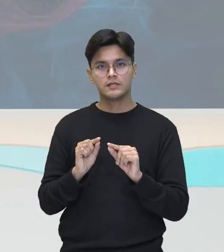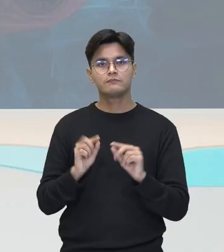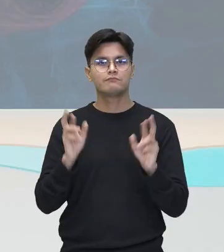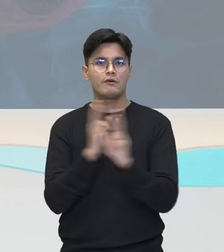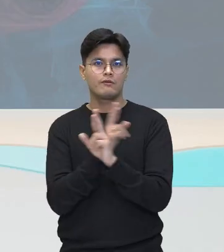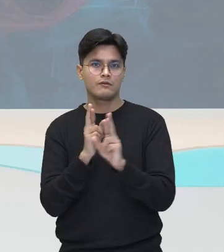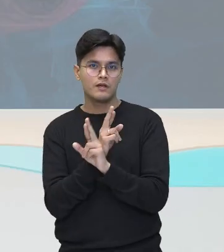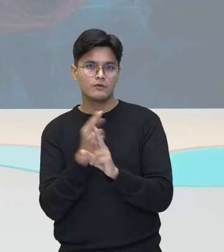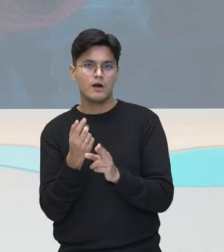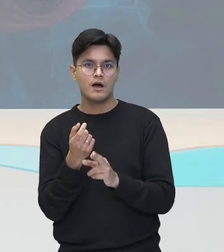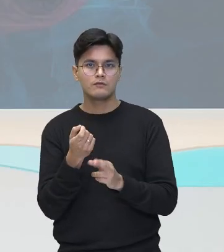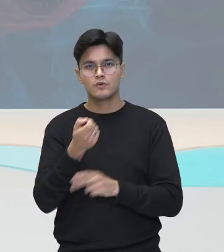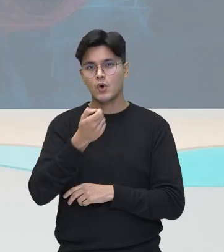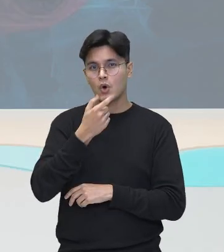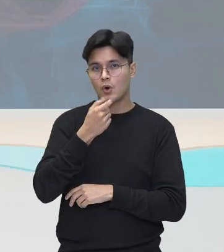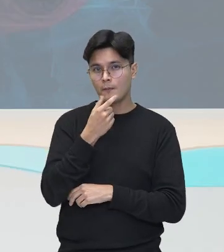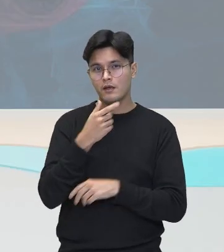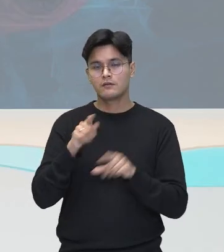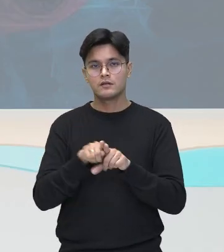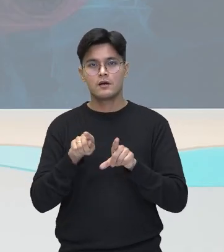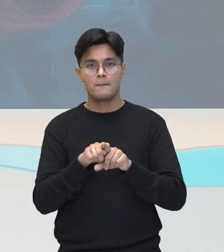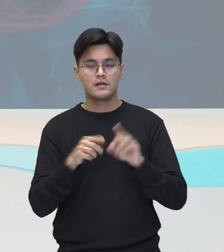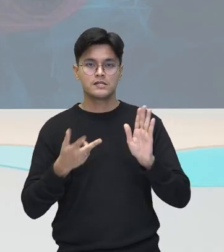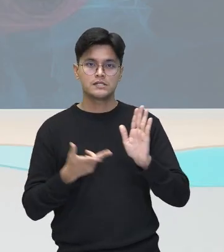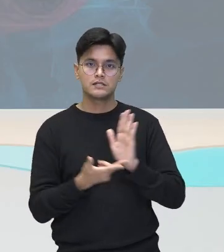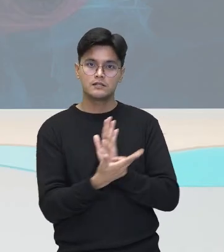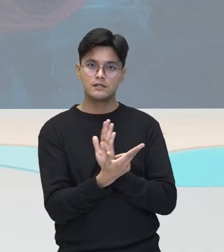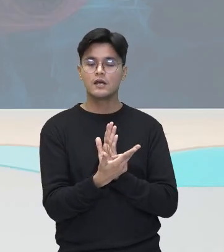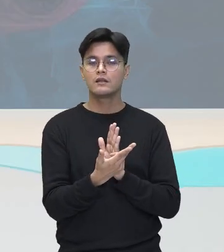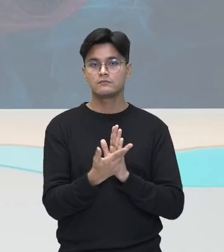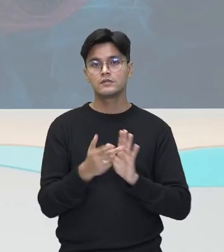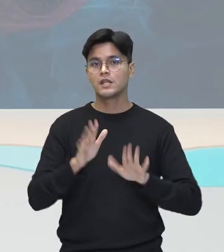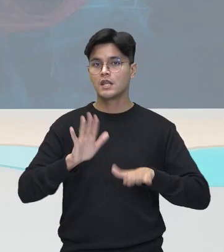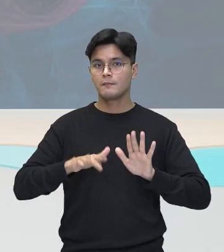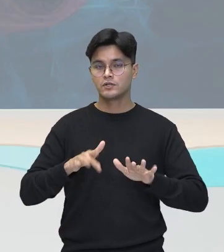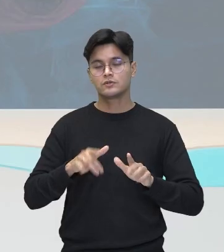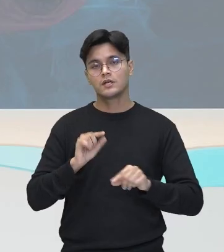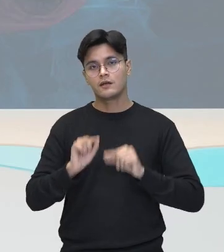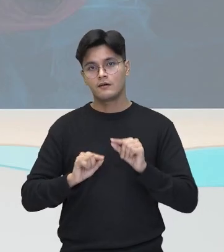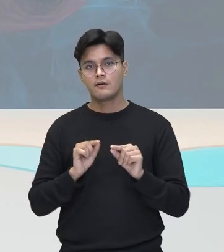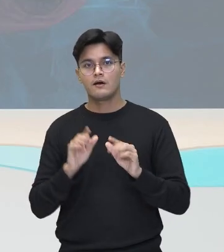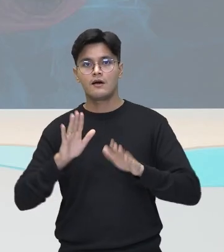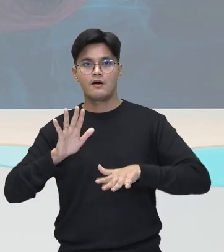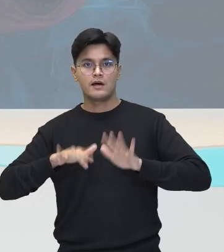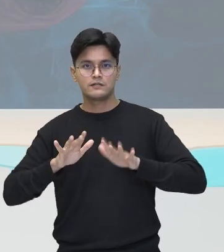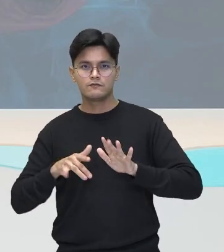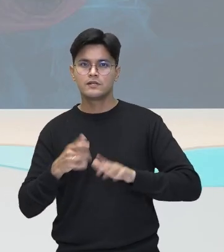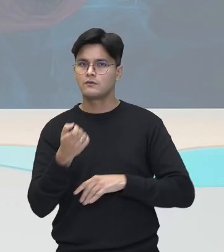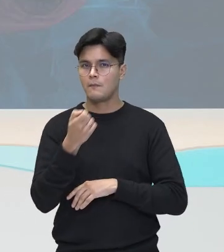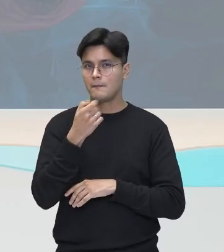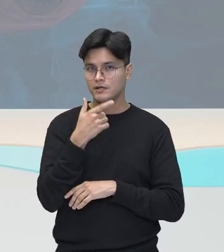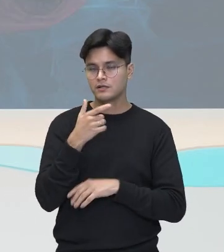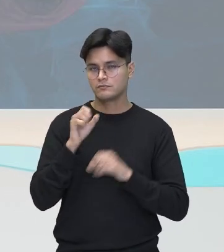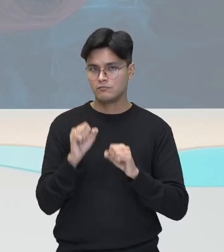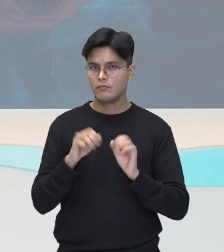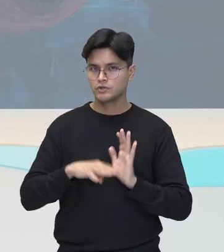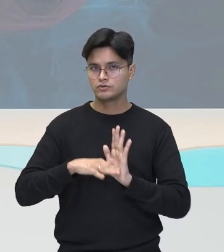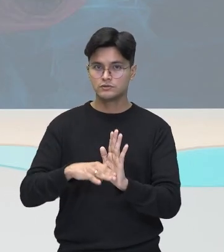né, cirurgia, dependendo do caso. Às vezes o medicamento ele vai lhe ajudar, se você não tiver um grau